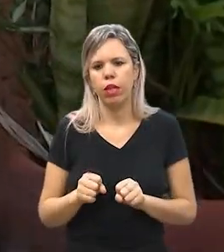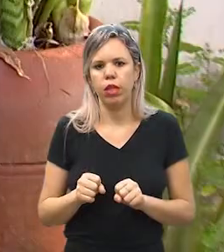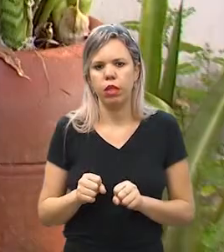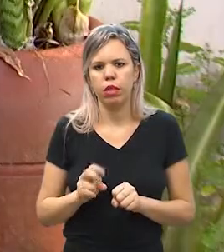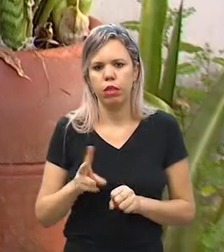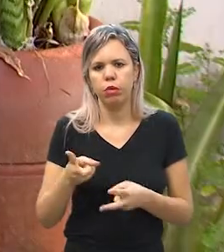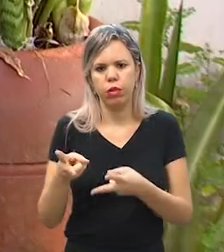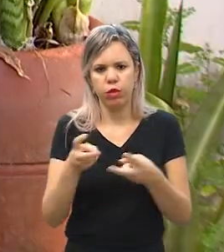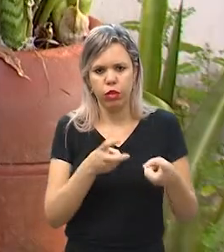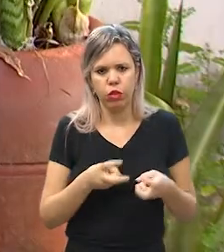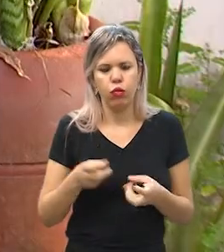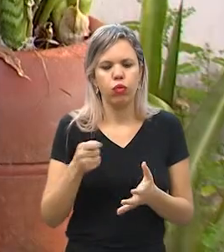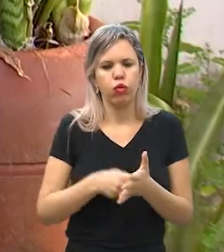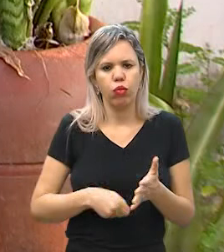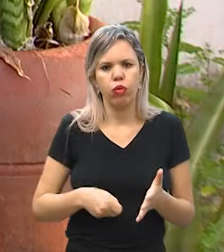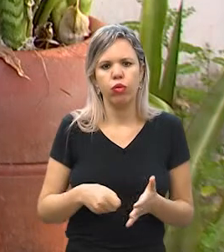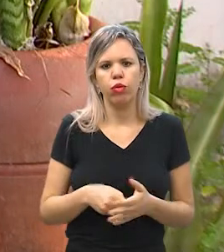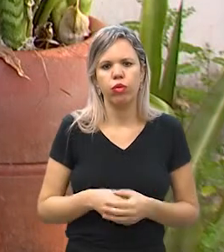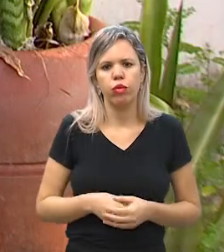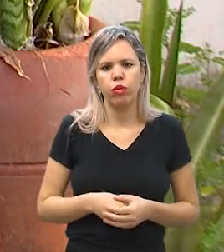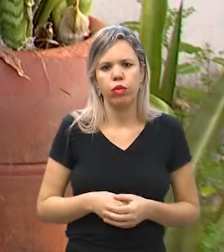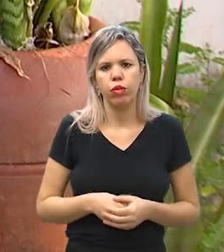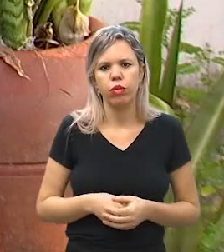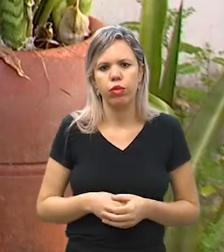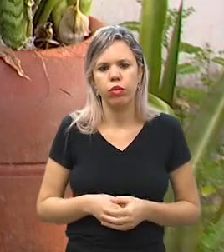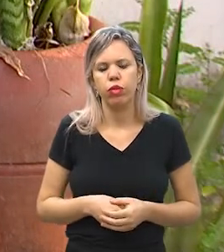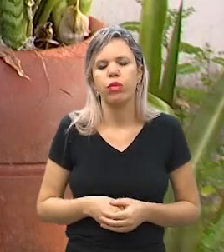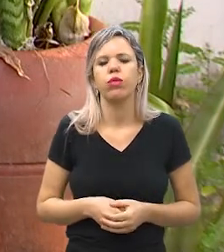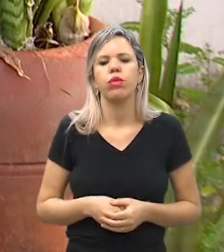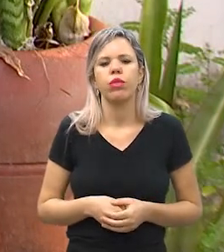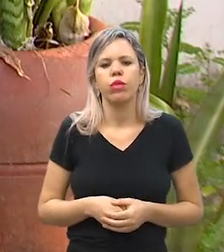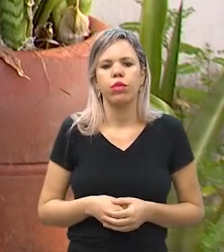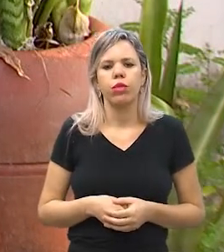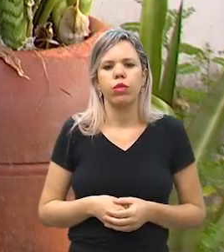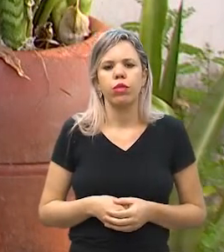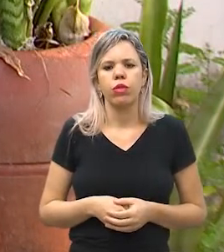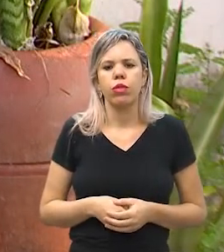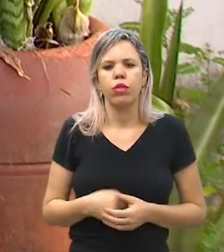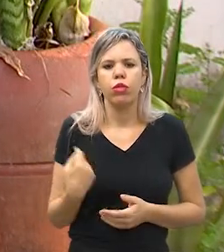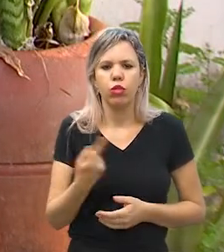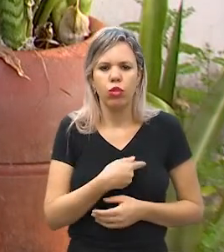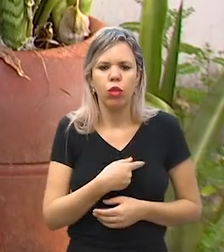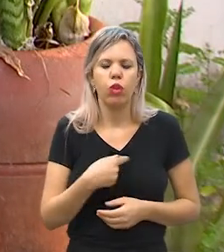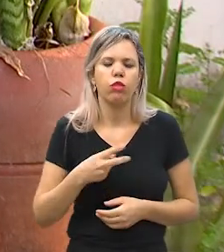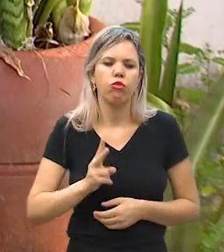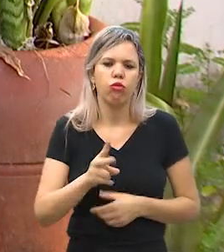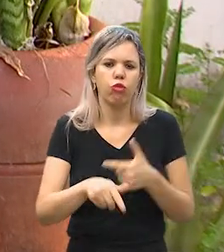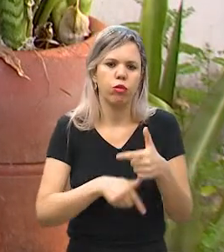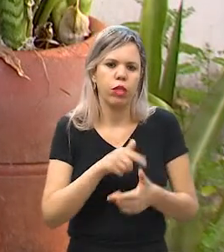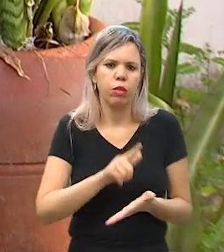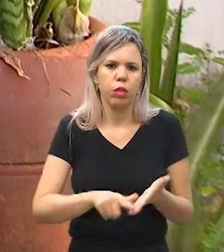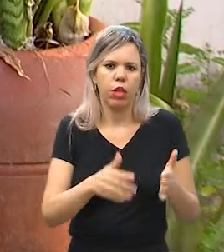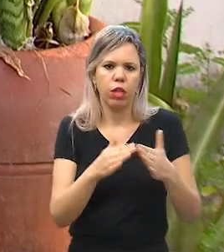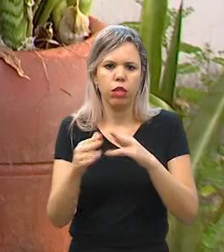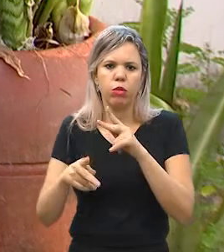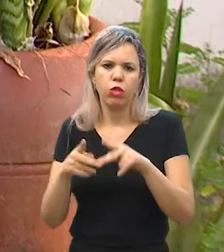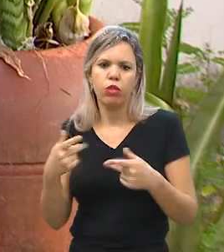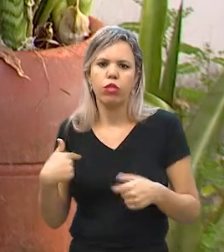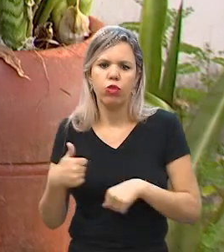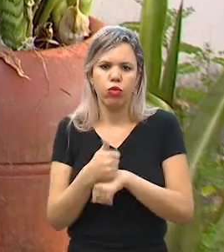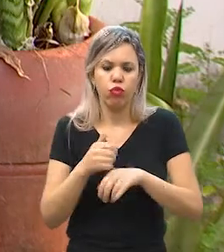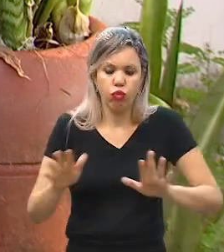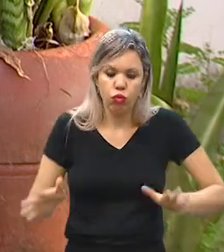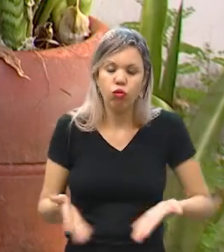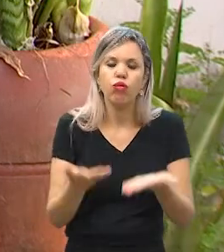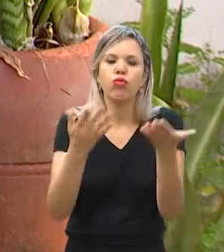a gente vê assim, que ela combateu. Teve. E aí que dá muito para nós hoje continuar, o estímulo